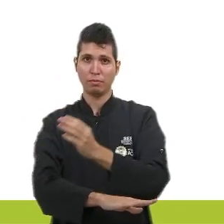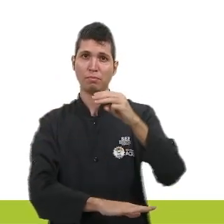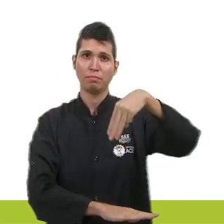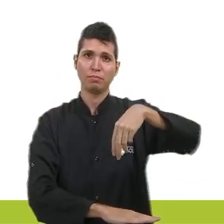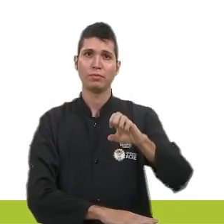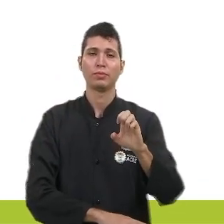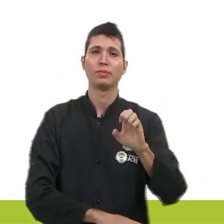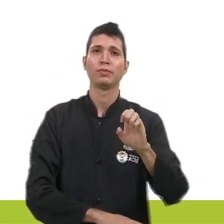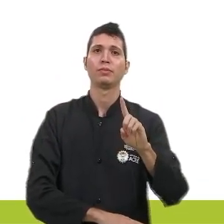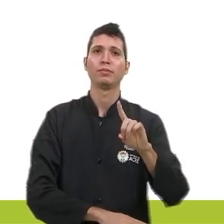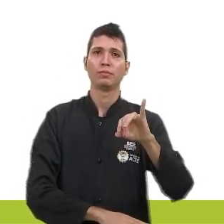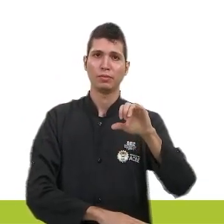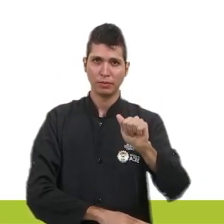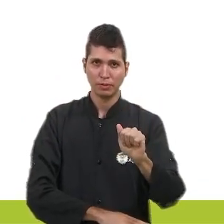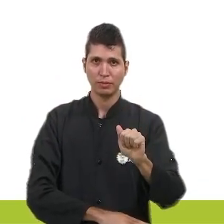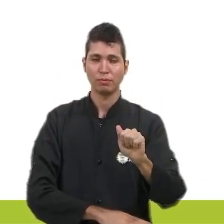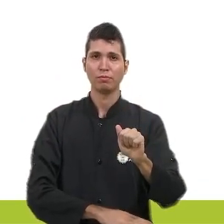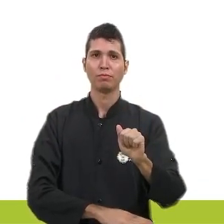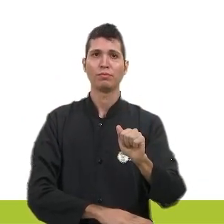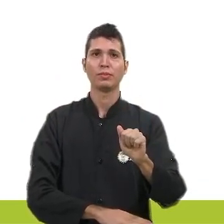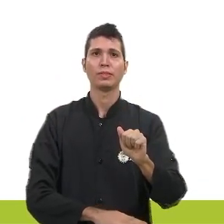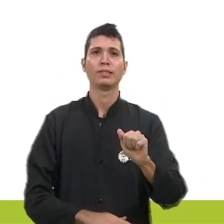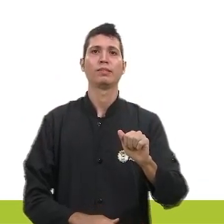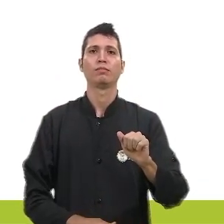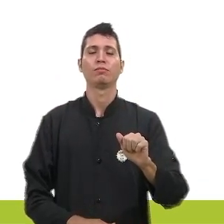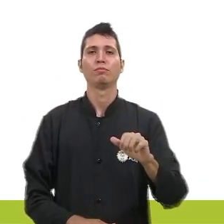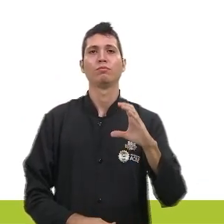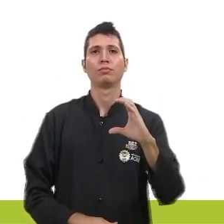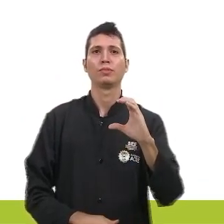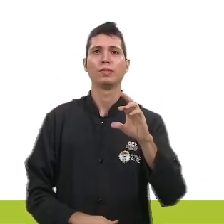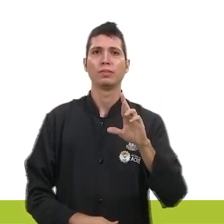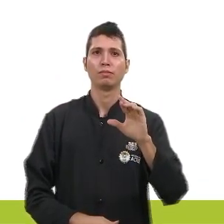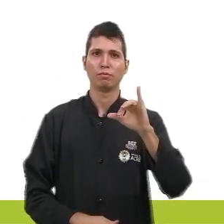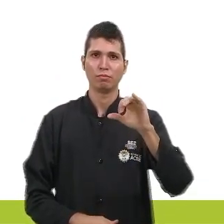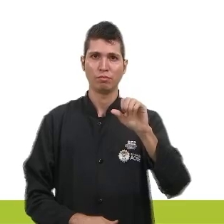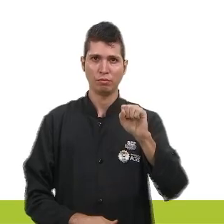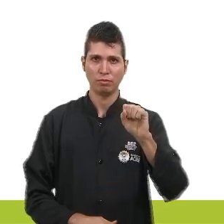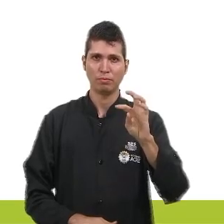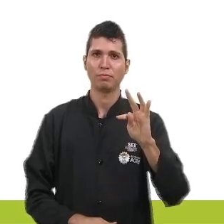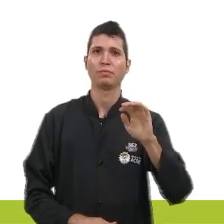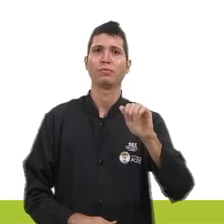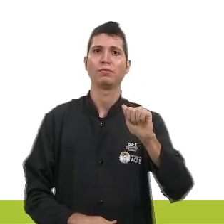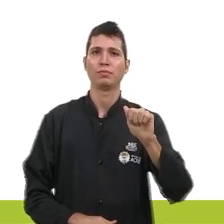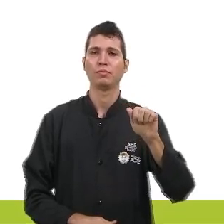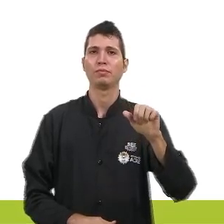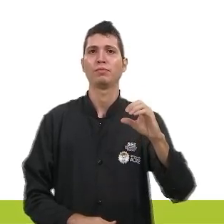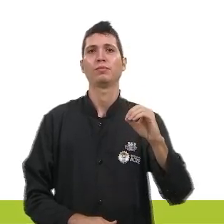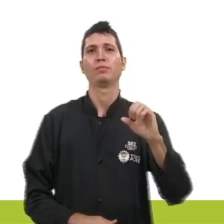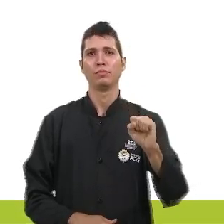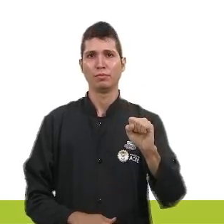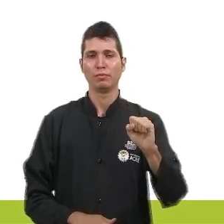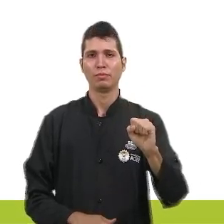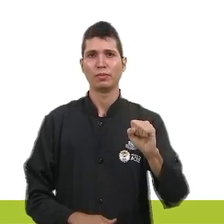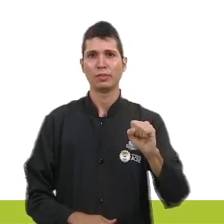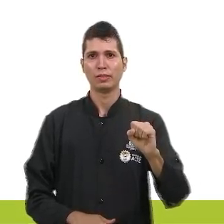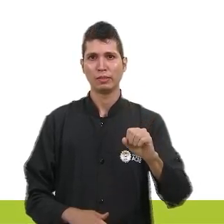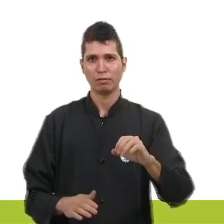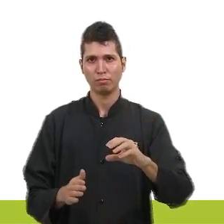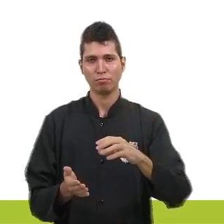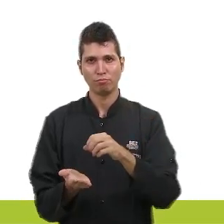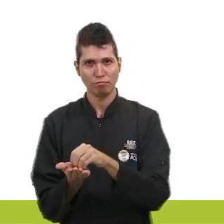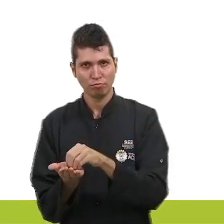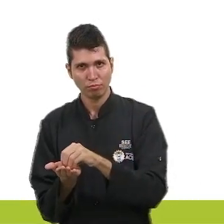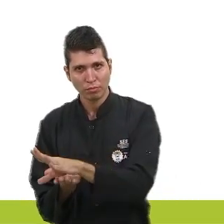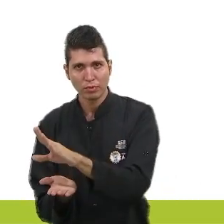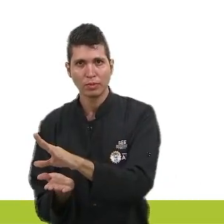reconquista, onde os cristãos tentavam expulsar os muçulmanos da Península Ibérica, galera. Então é